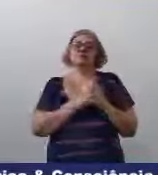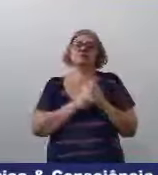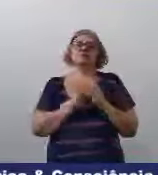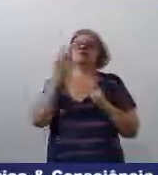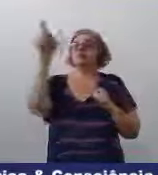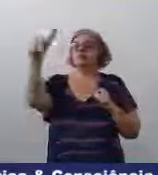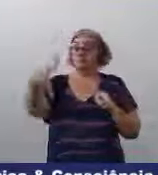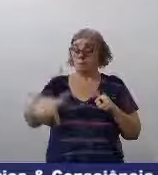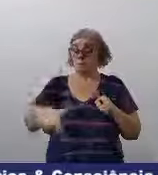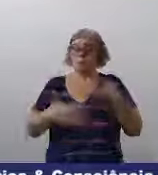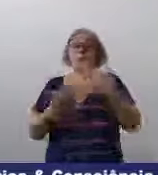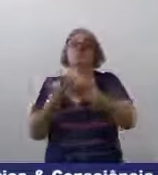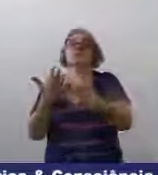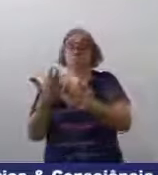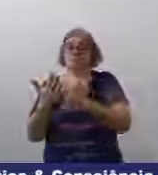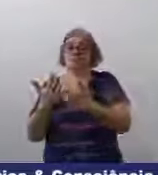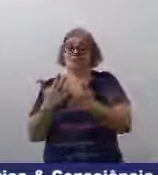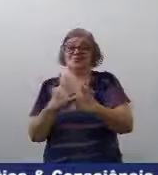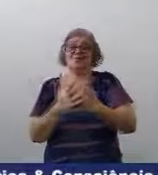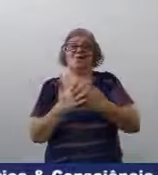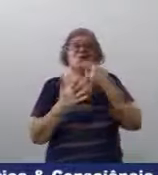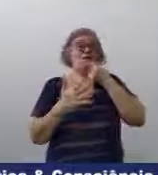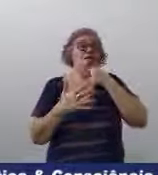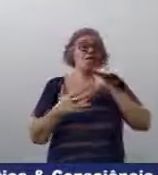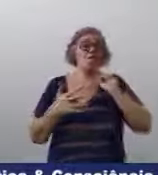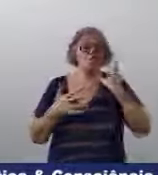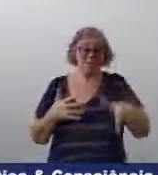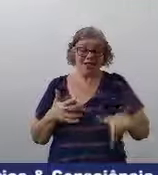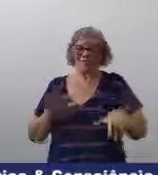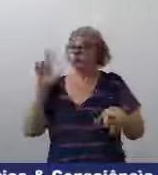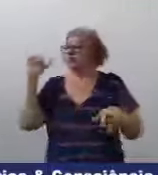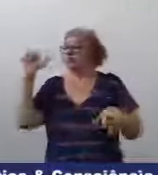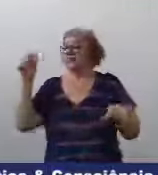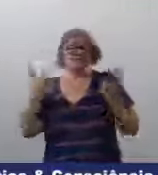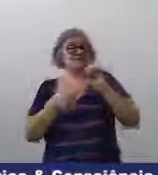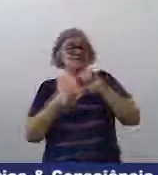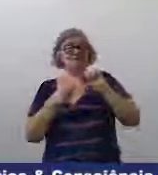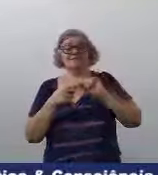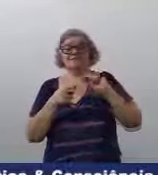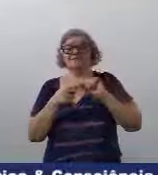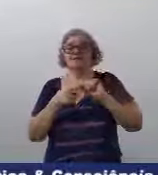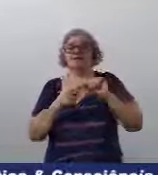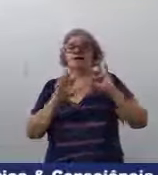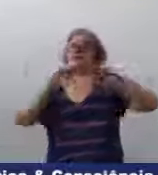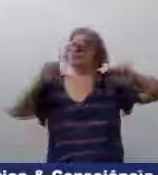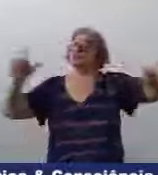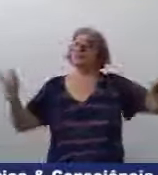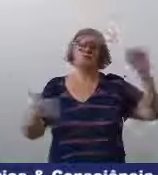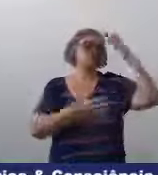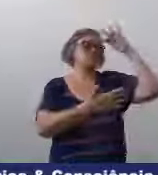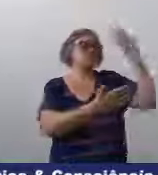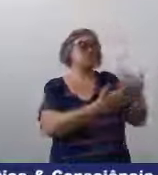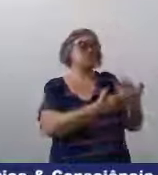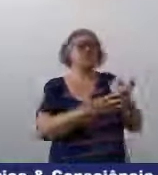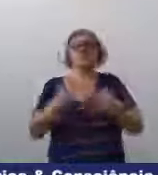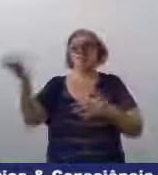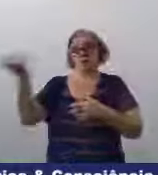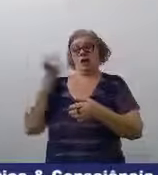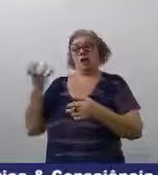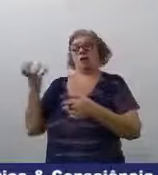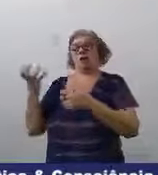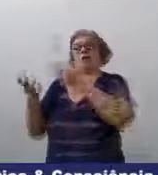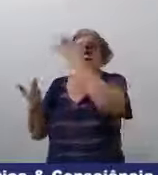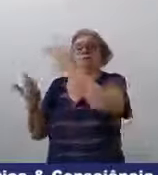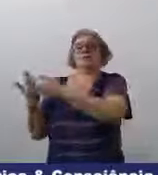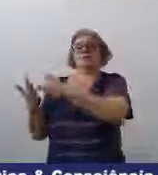existia. Depois ele estudou mais e viu que existia. Disse: nunca mais faço essa experiência. Porque é diferente acreditar de querer